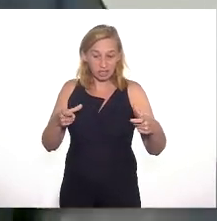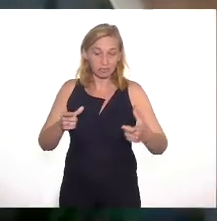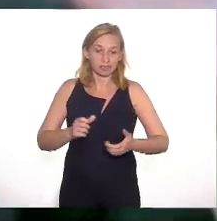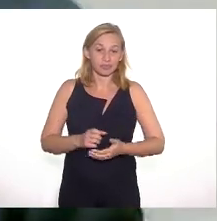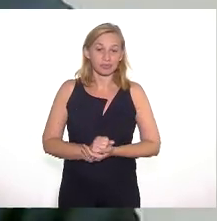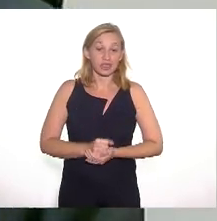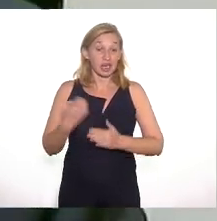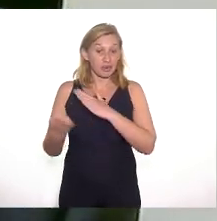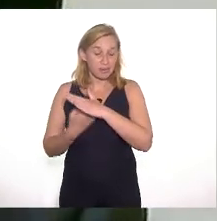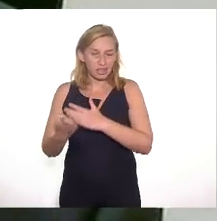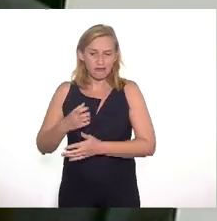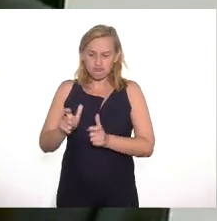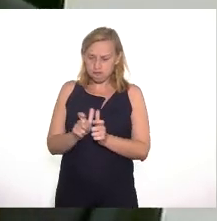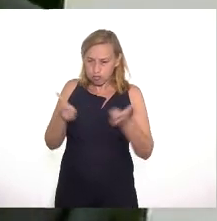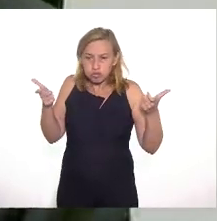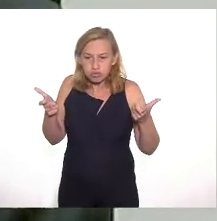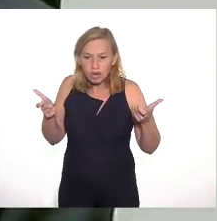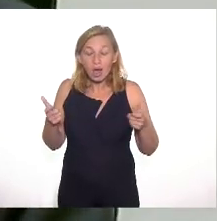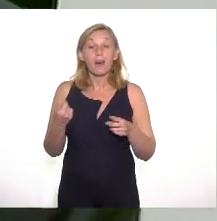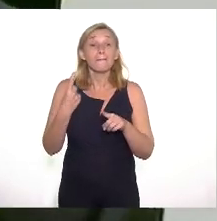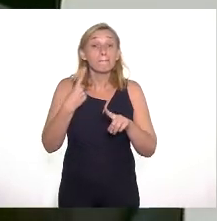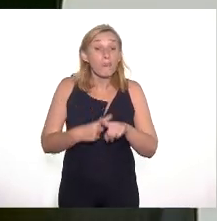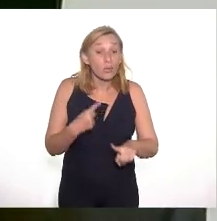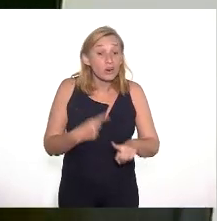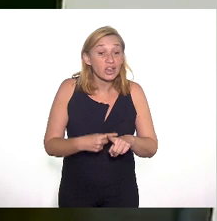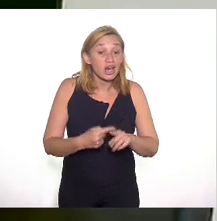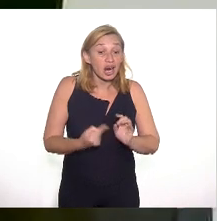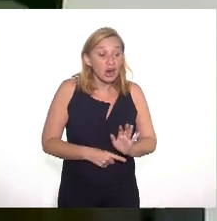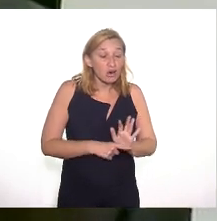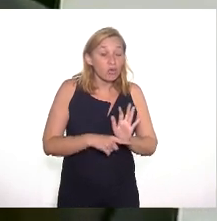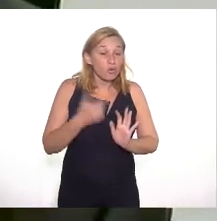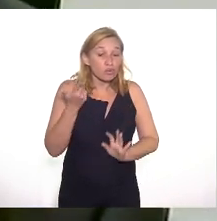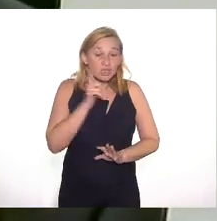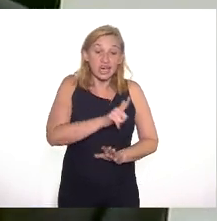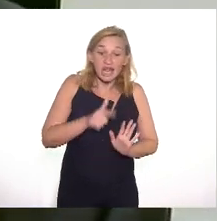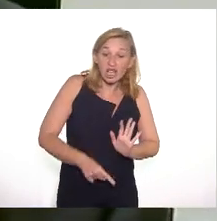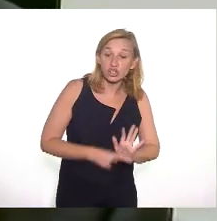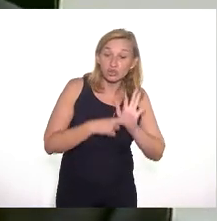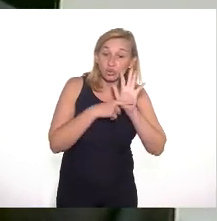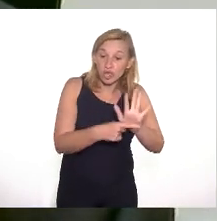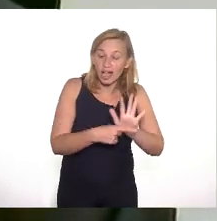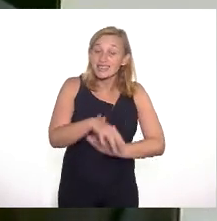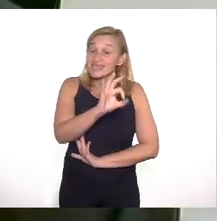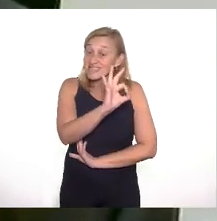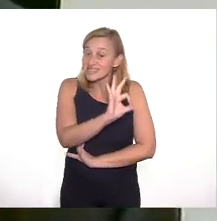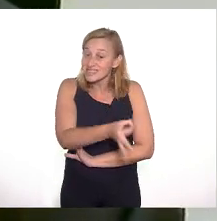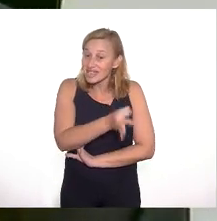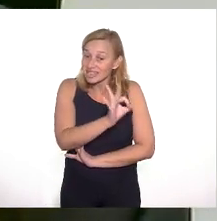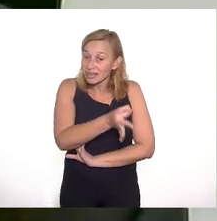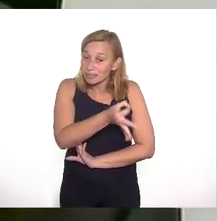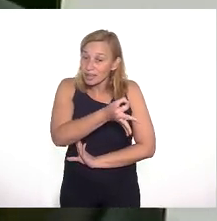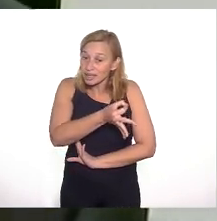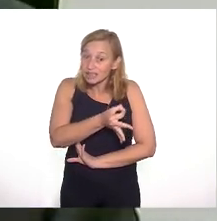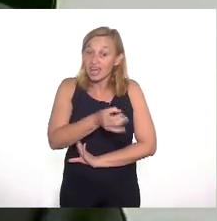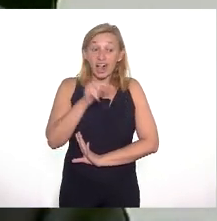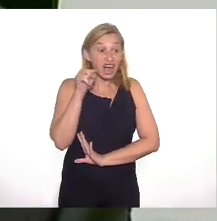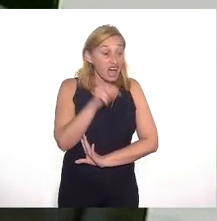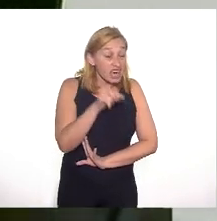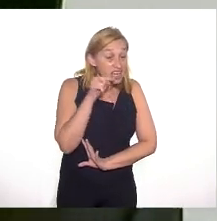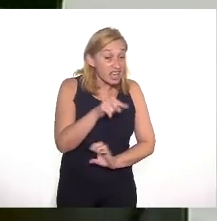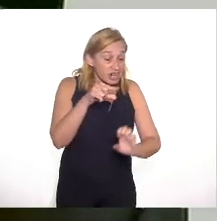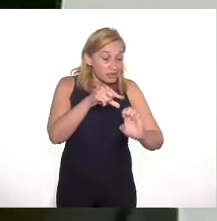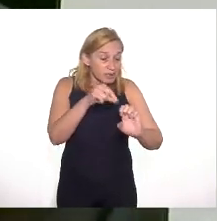foi ainda mais ampla, porque ela consegue atender, de fato, aqueles